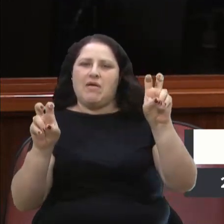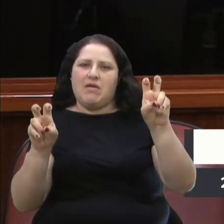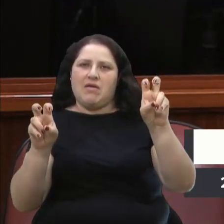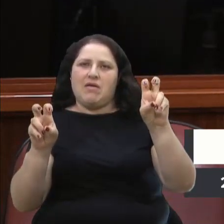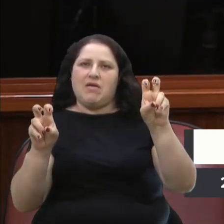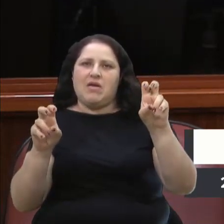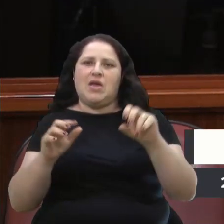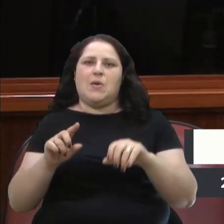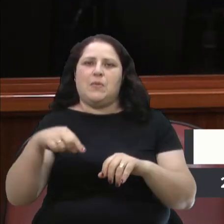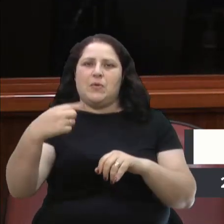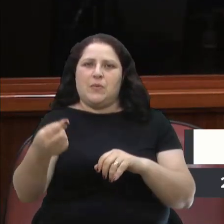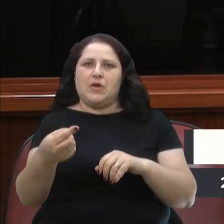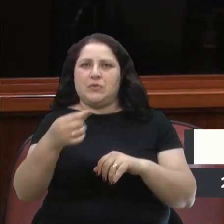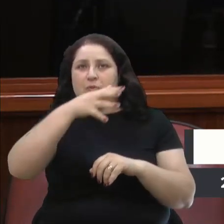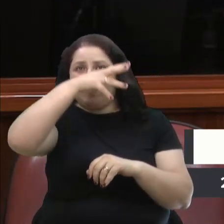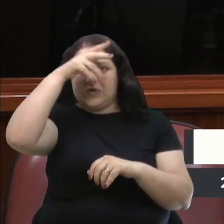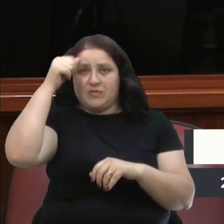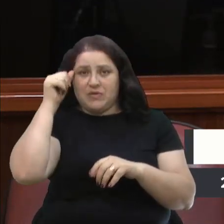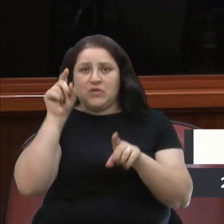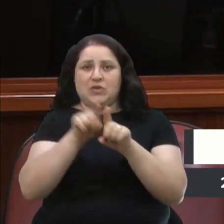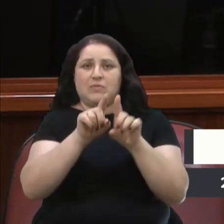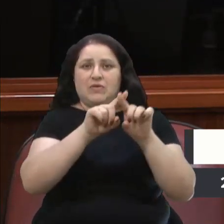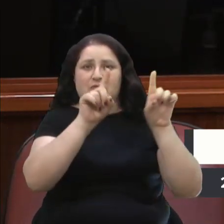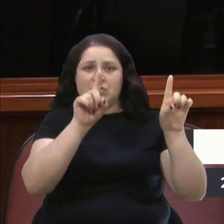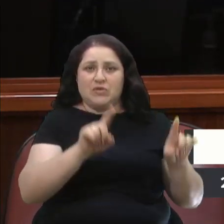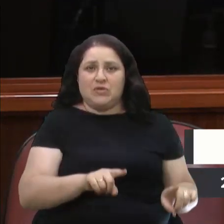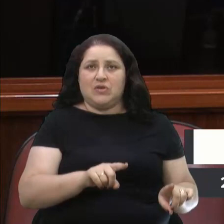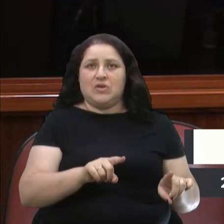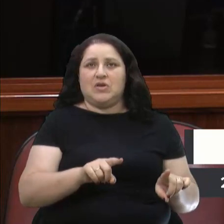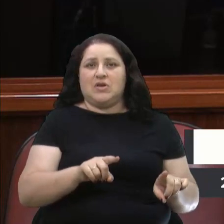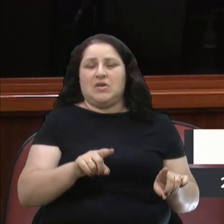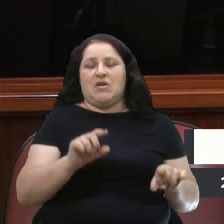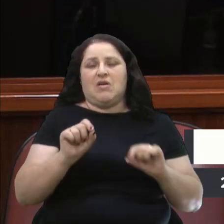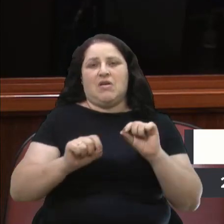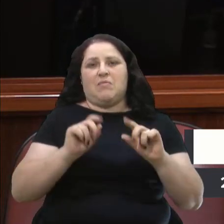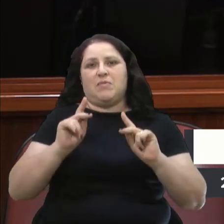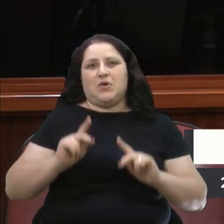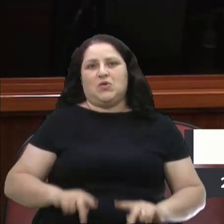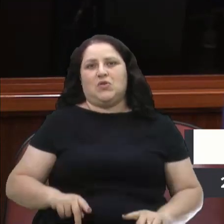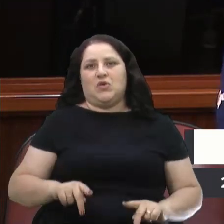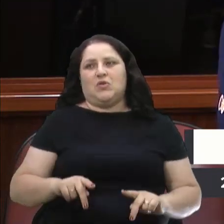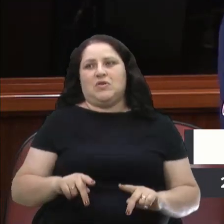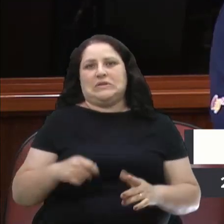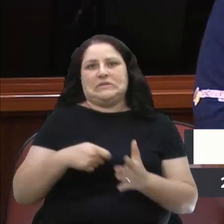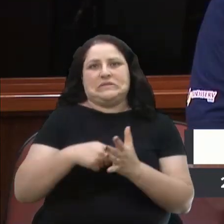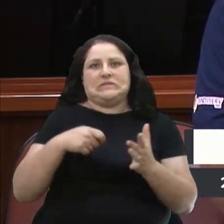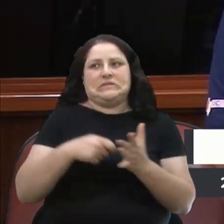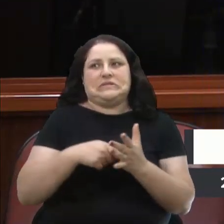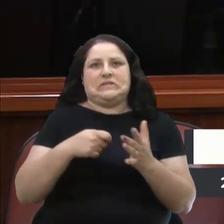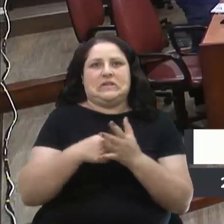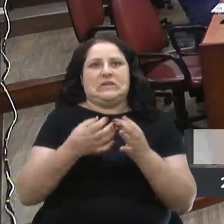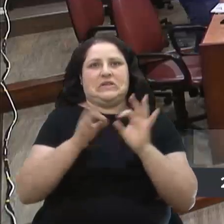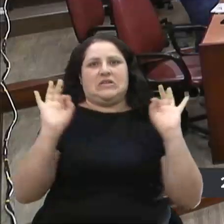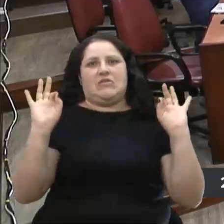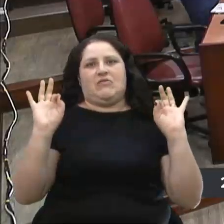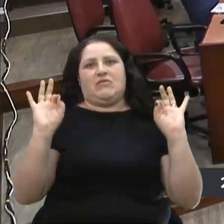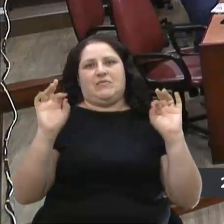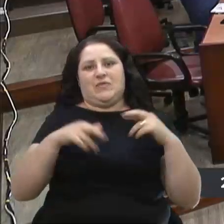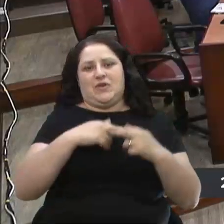o próximo prefeito e para os servidores, salve-se quem puder com a reforma apresentada. Obrigado, presidente.